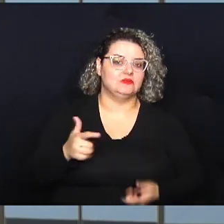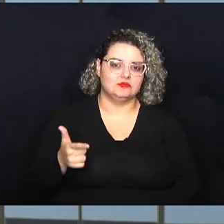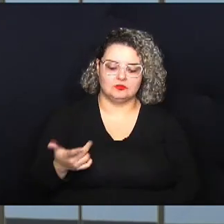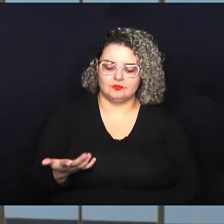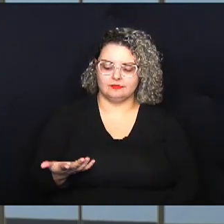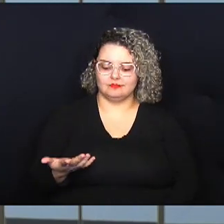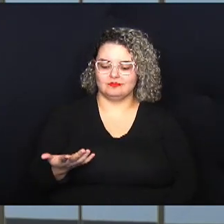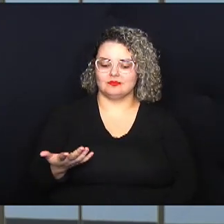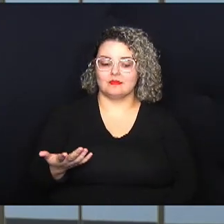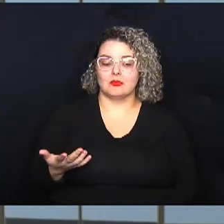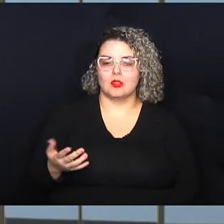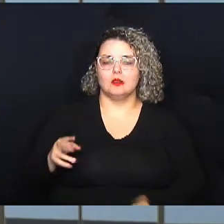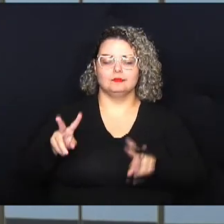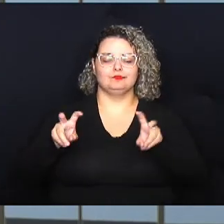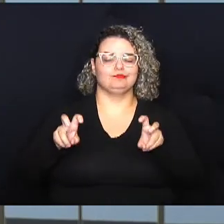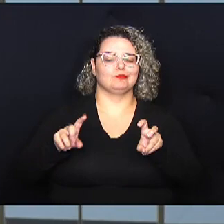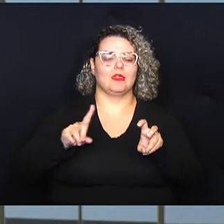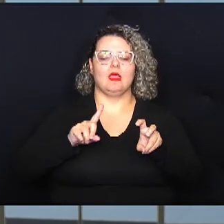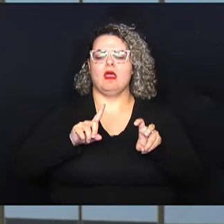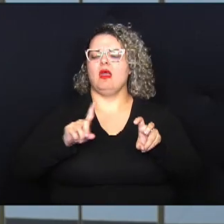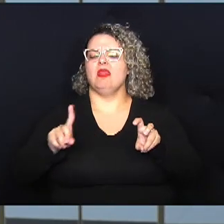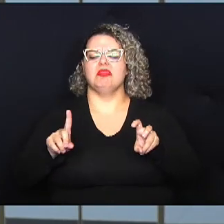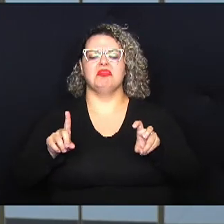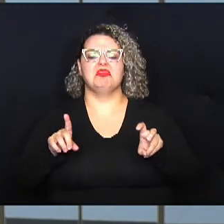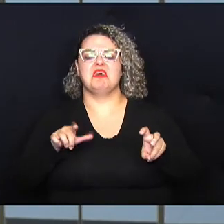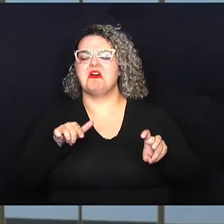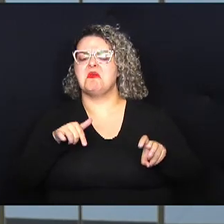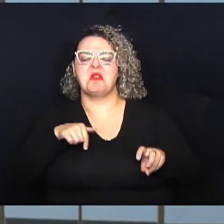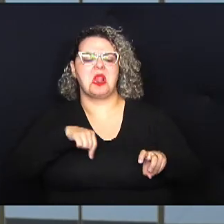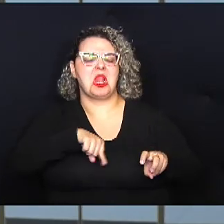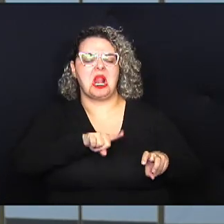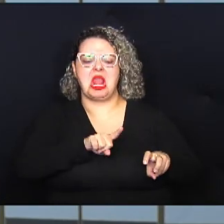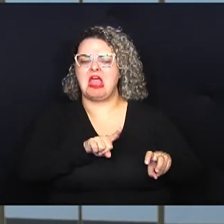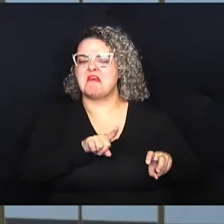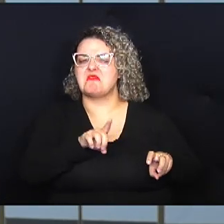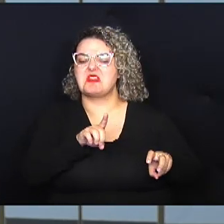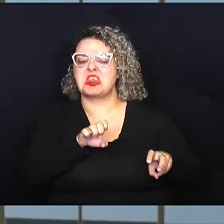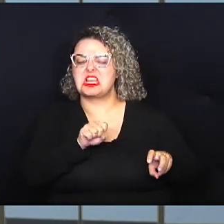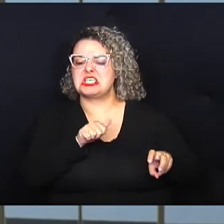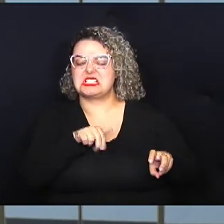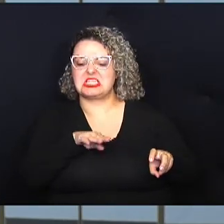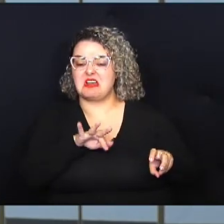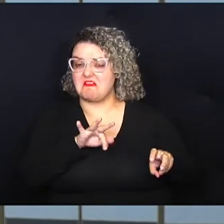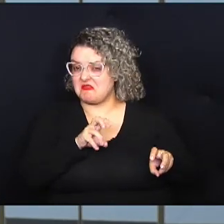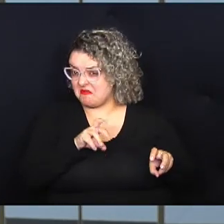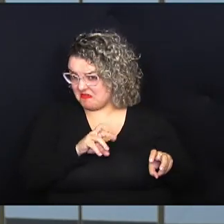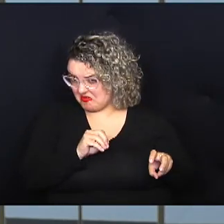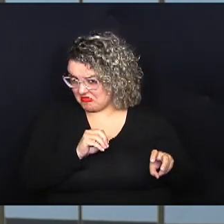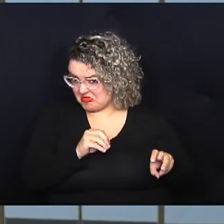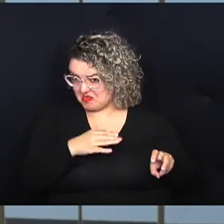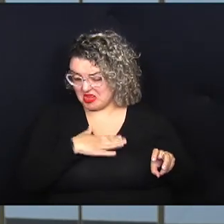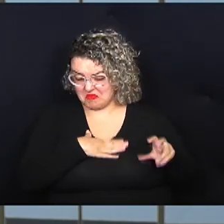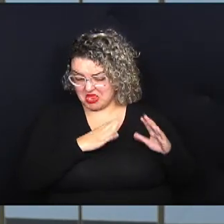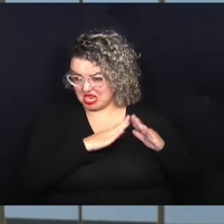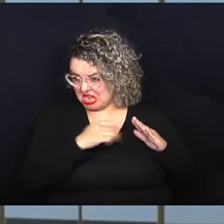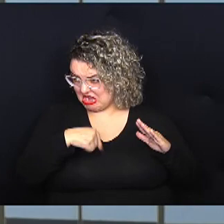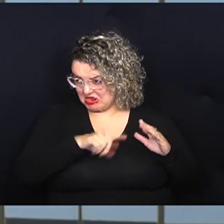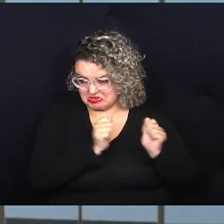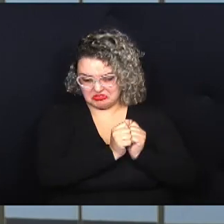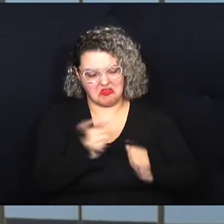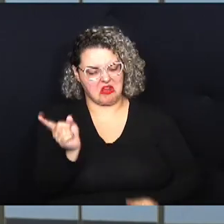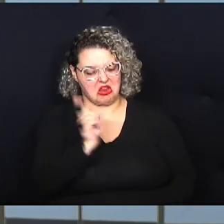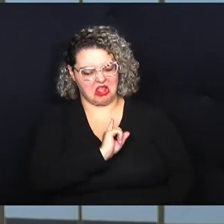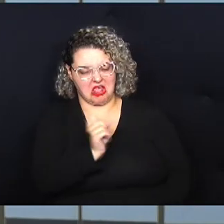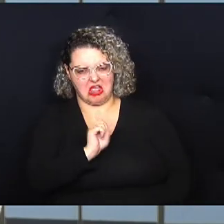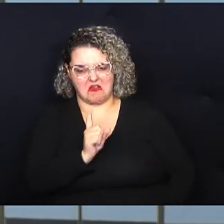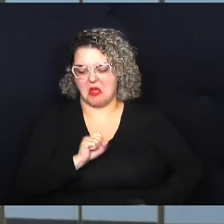não leva desaforo para casa. Sim. Como que essa pessoa vai agir perante a uma explosão? Tá tendo uma discussão, ela vai entrar no meio?